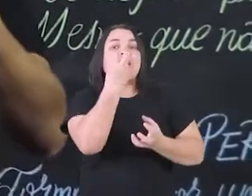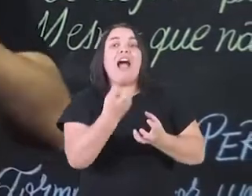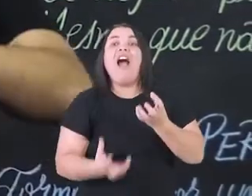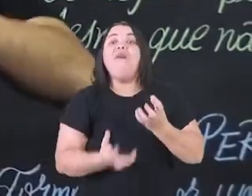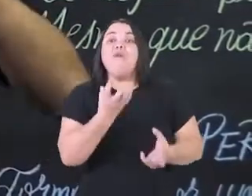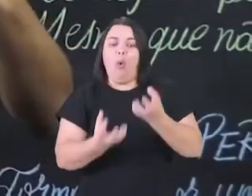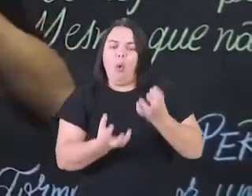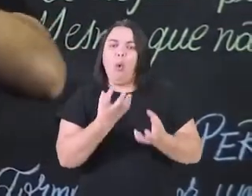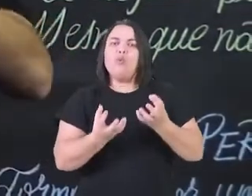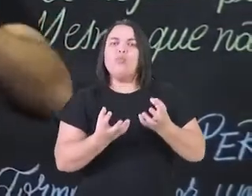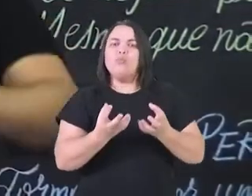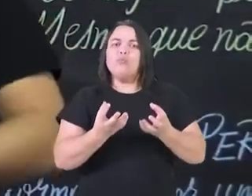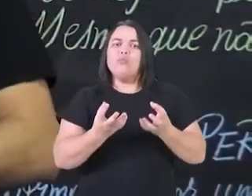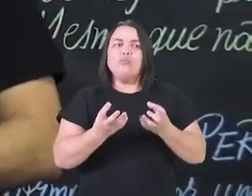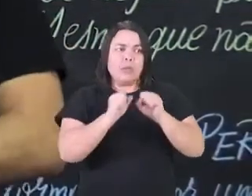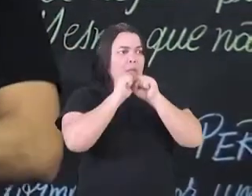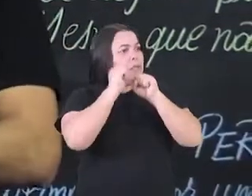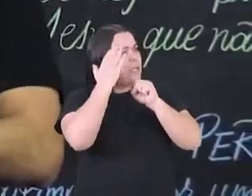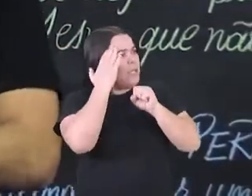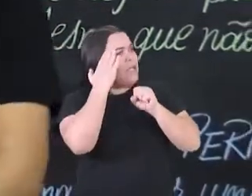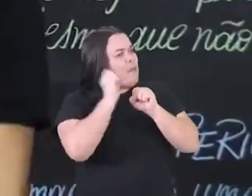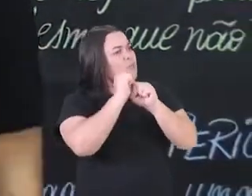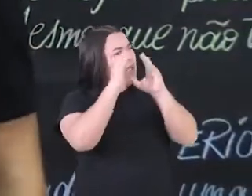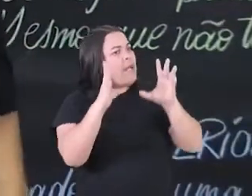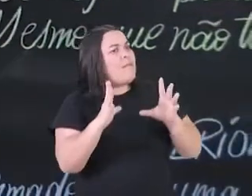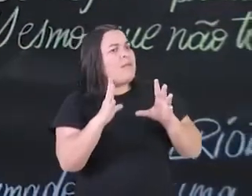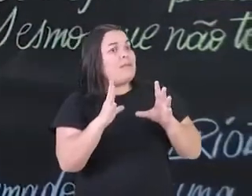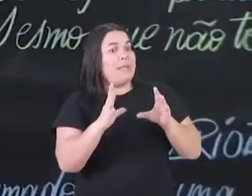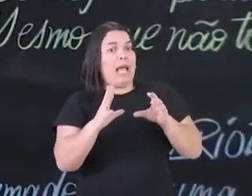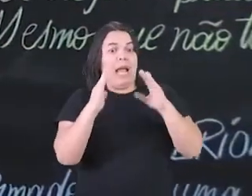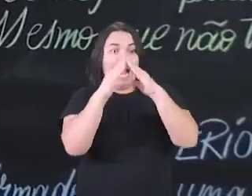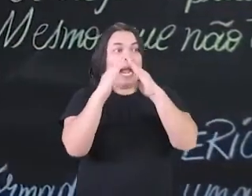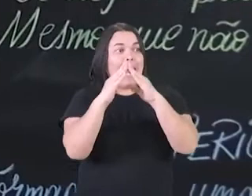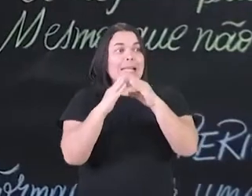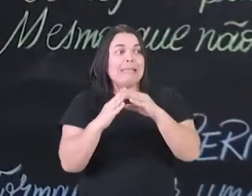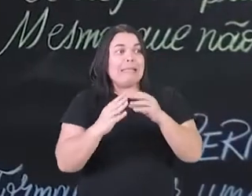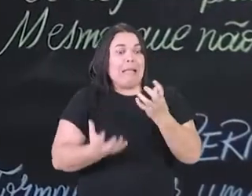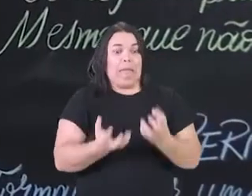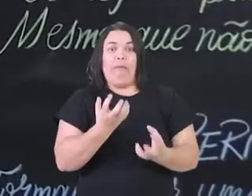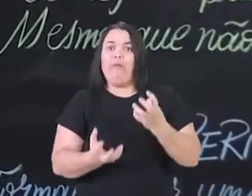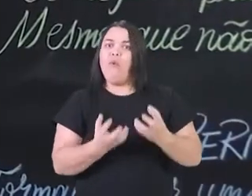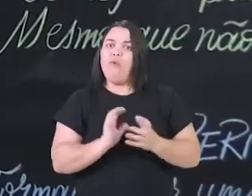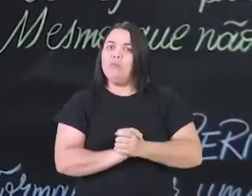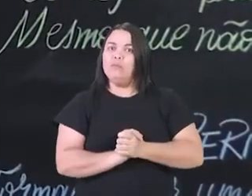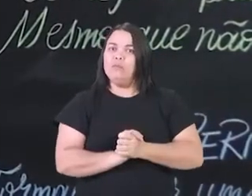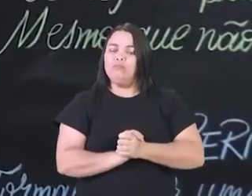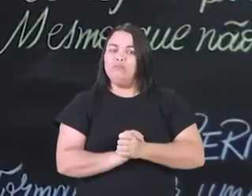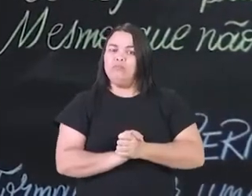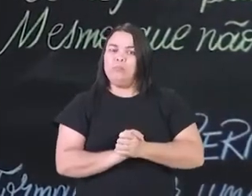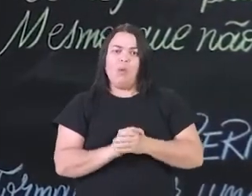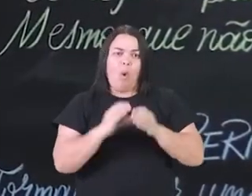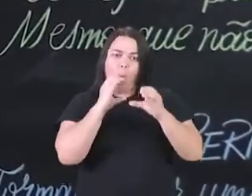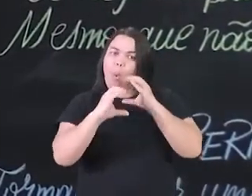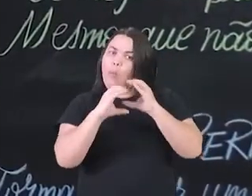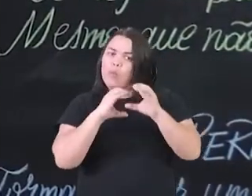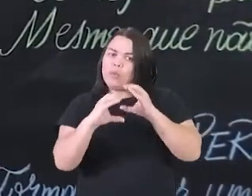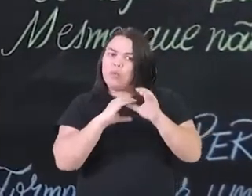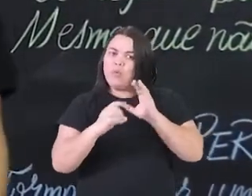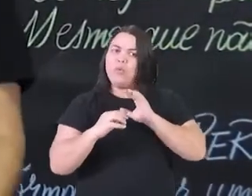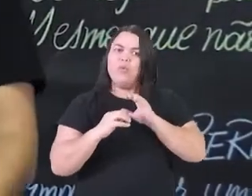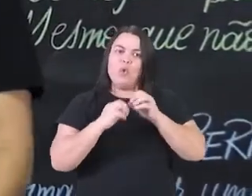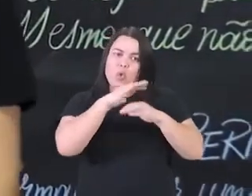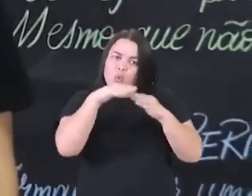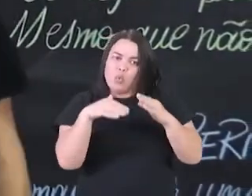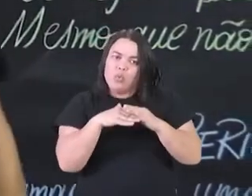frase inteira para explicar que está acontecendo um incêndio. A frase corresponde então a uma necessidade de comunicação, né? Se ela transmite